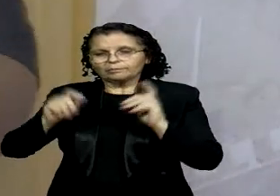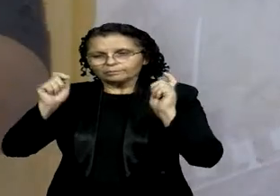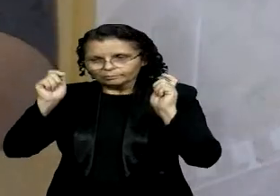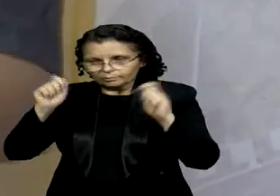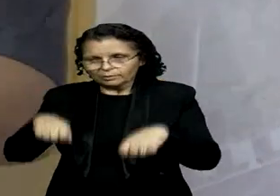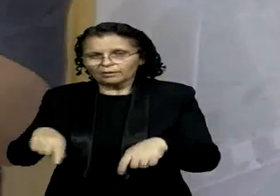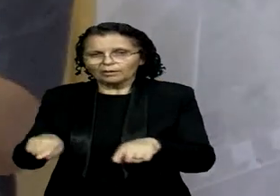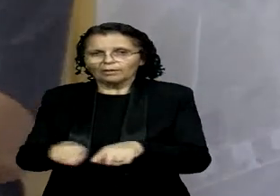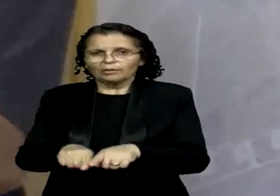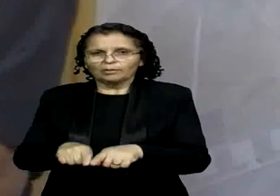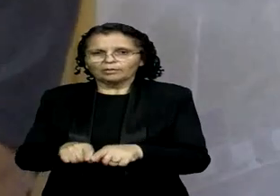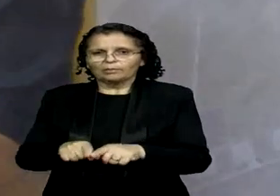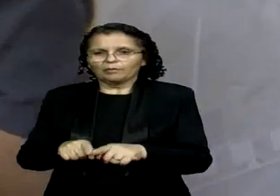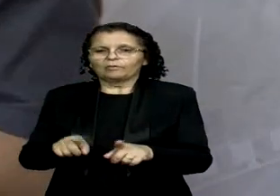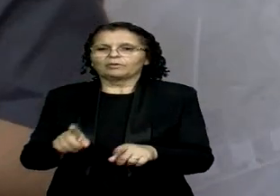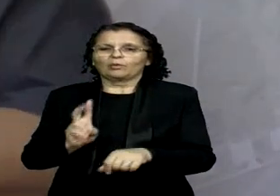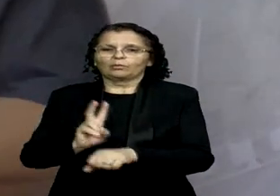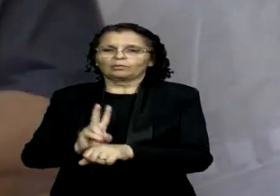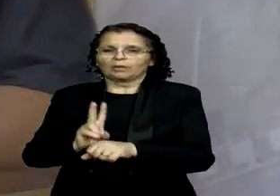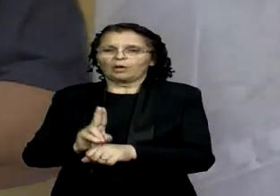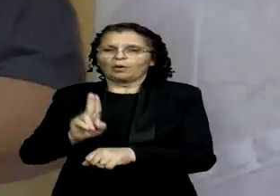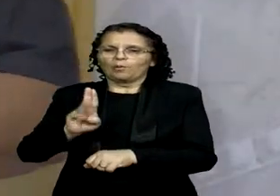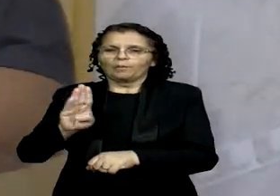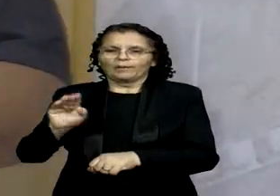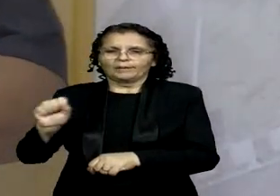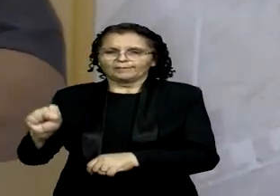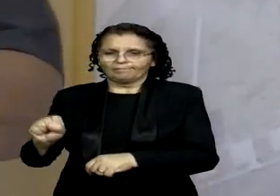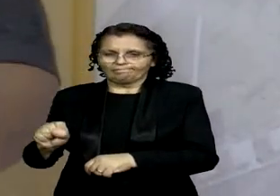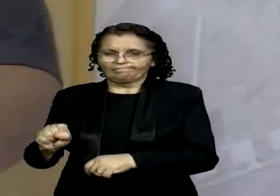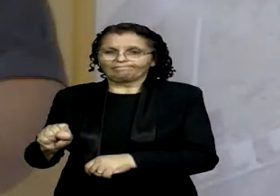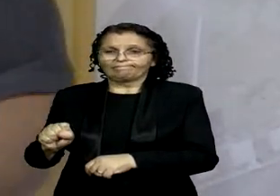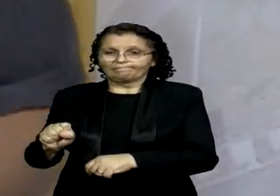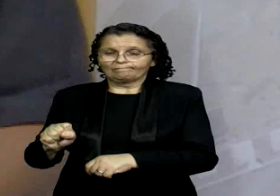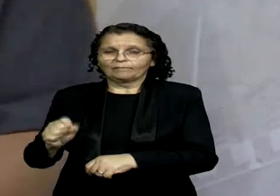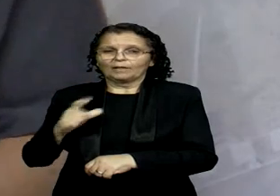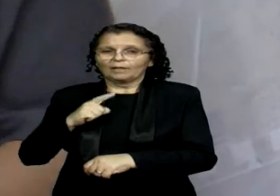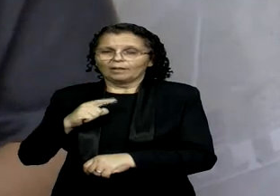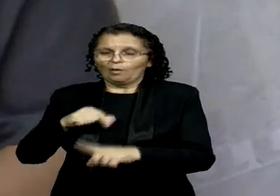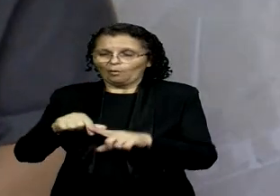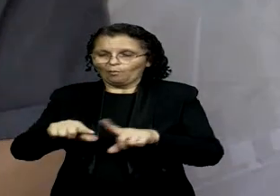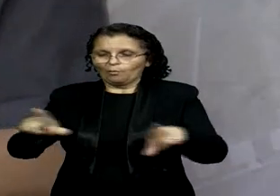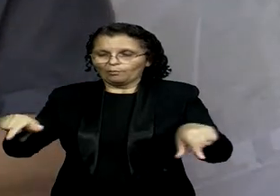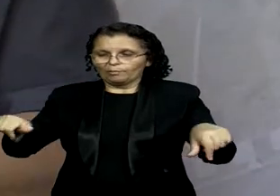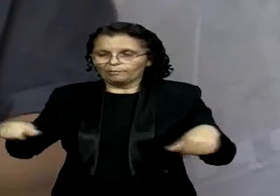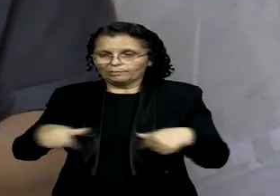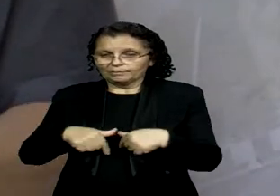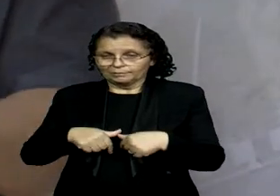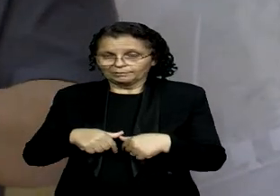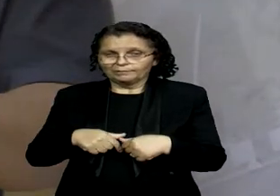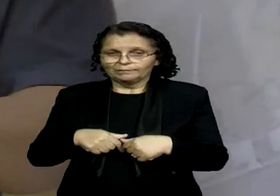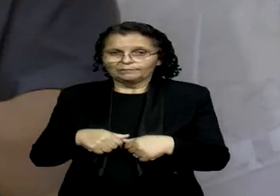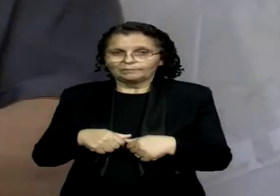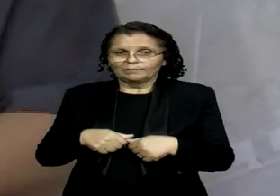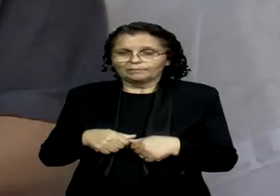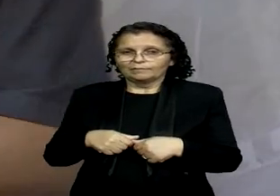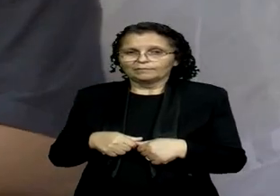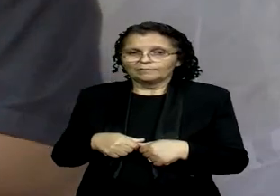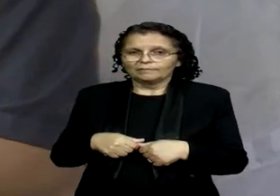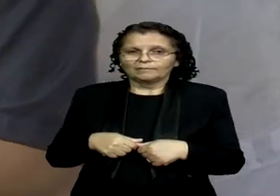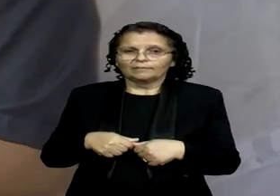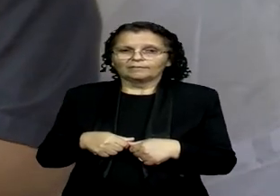poderia ter um pronto-socorro. Ali tem o espaço, porque está ali, ó. É como diz o